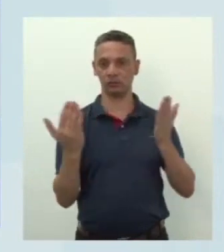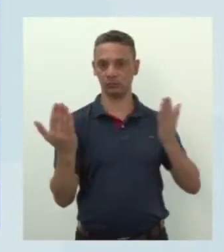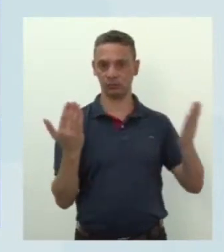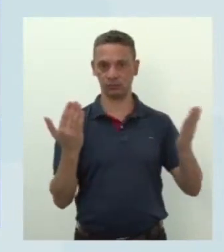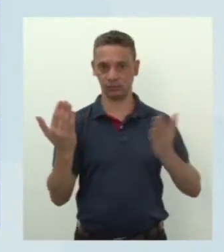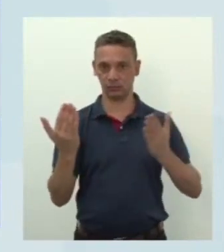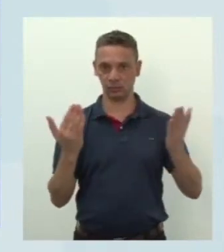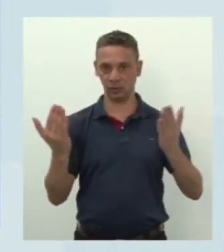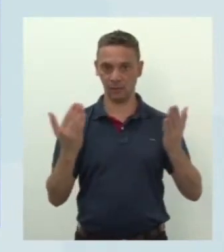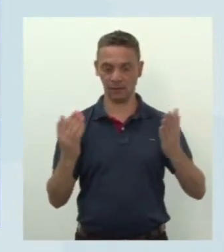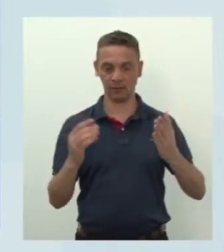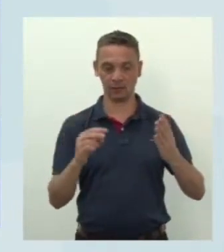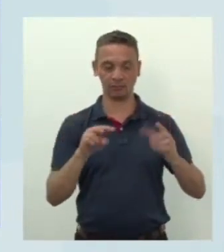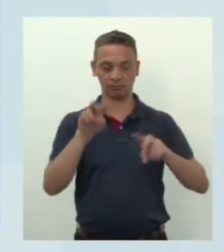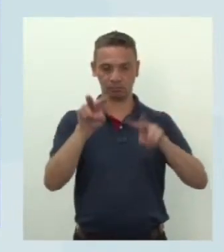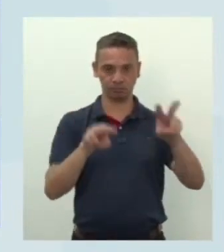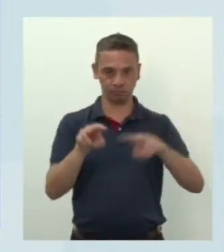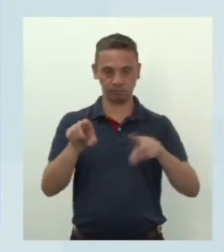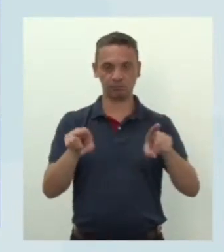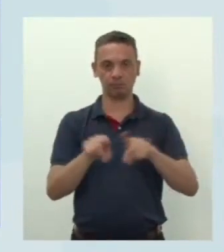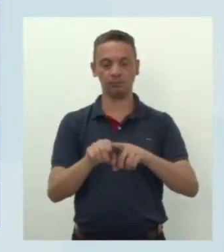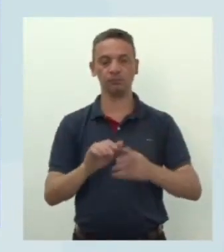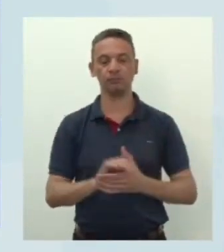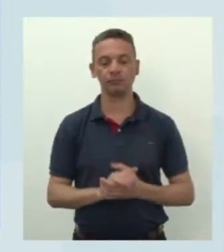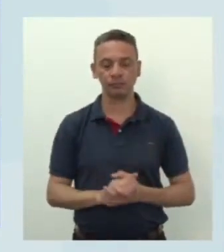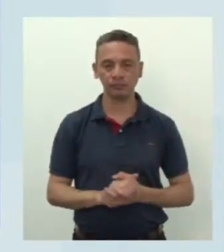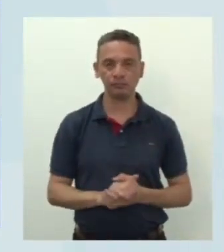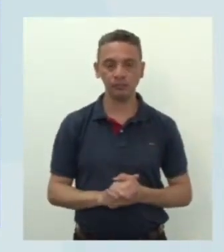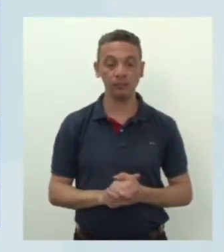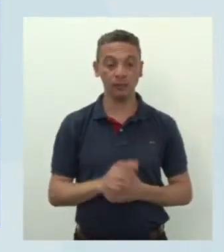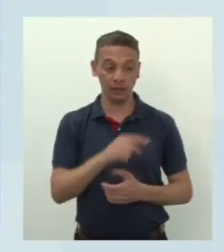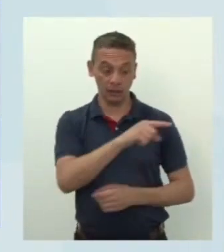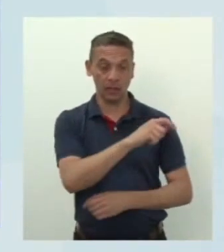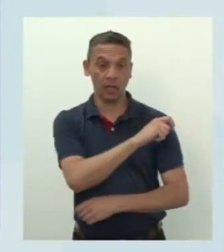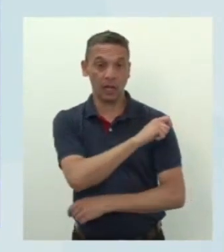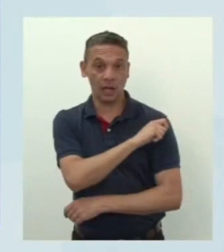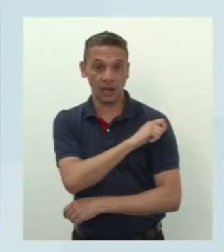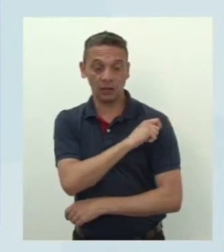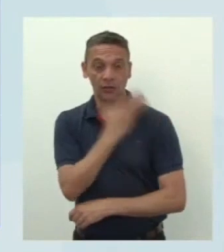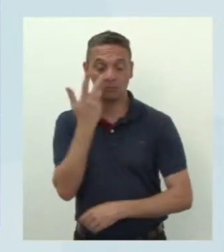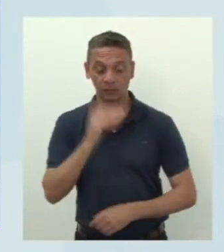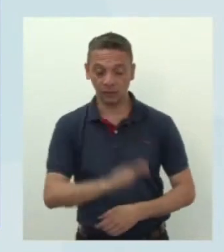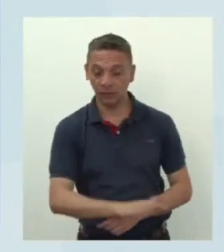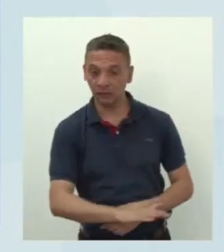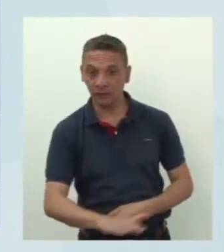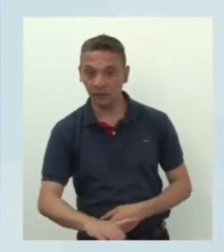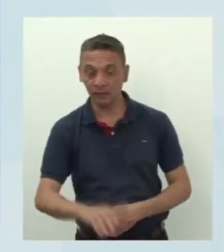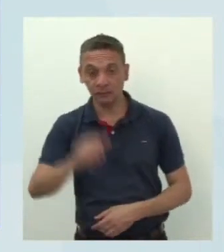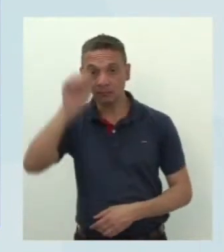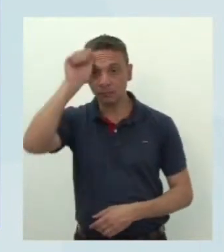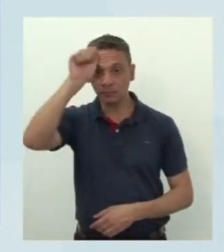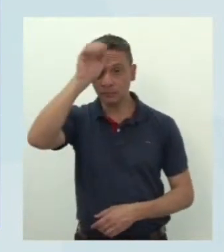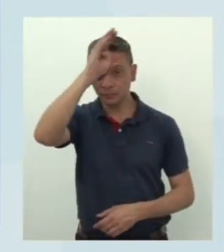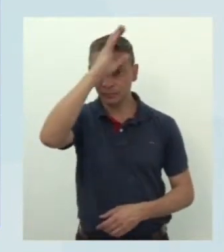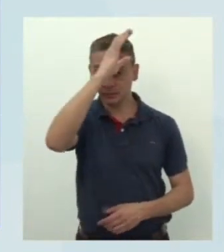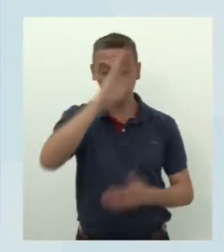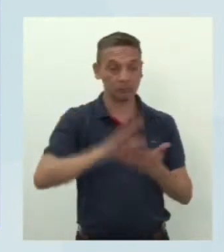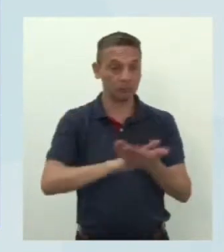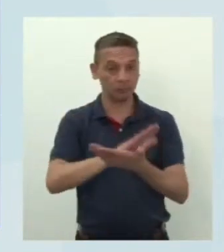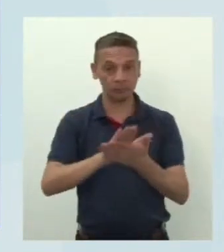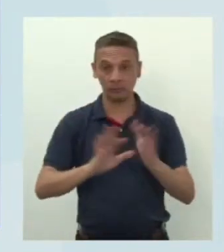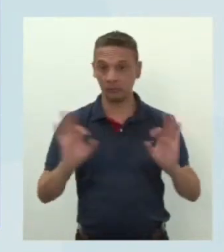no nosso infográfico. Se o estudante ou a criança não é alfabetizada,